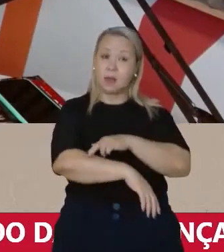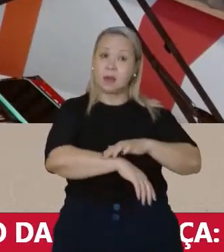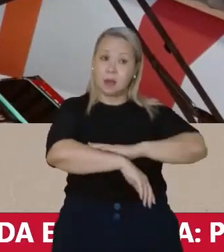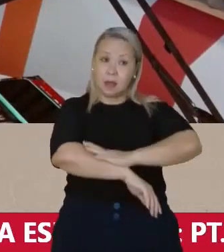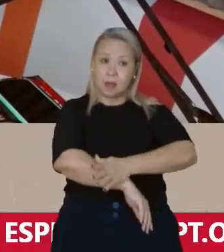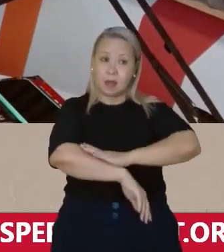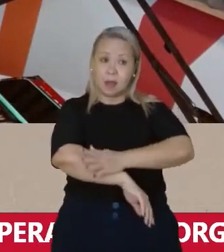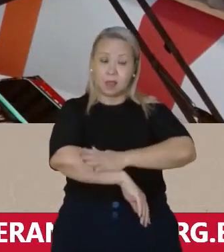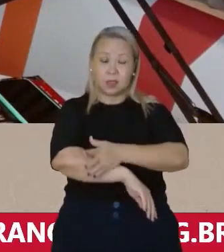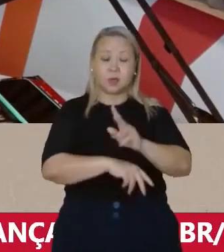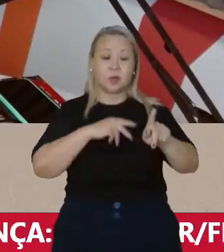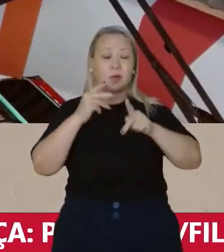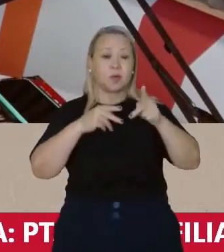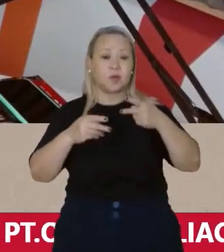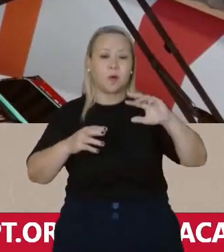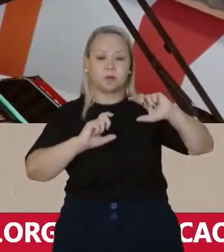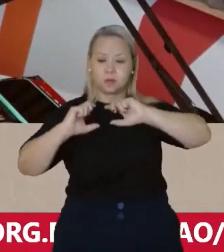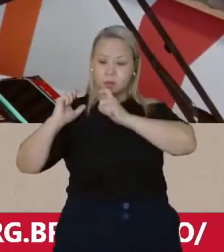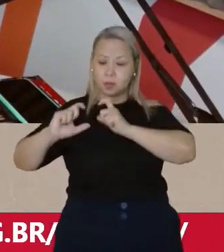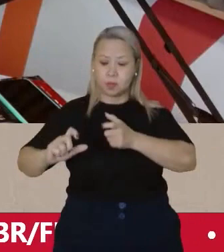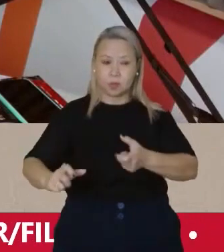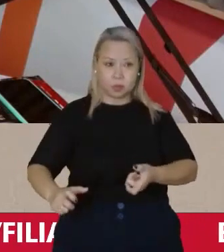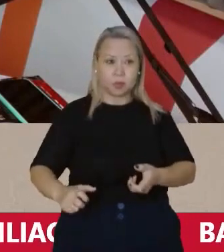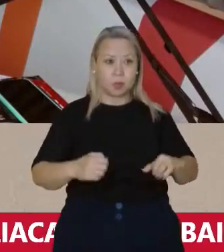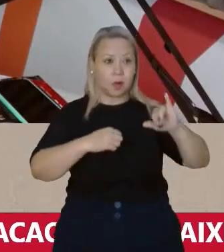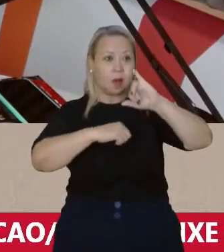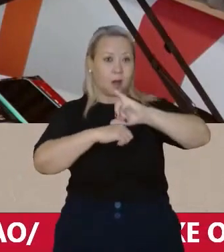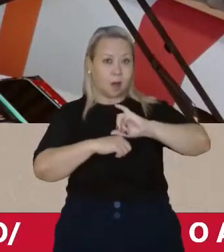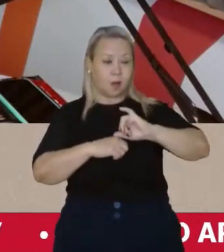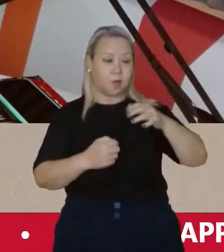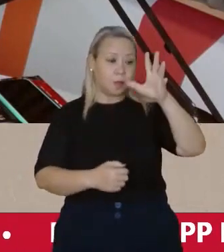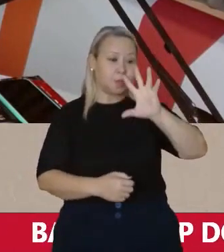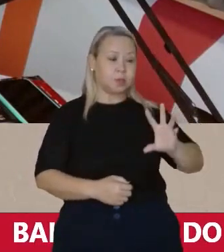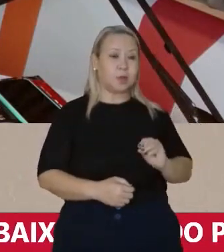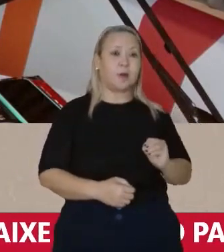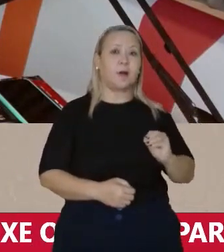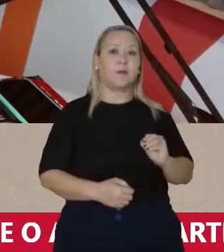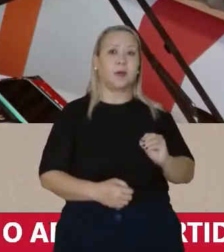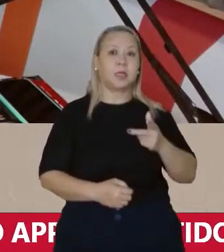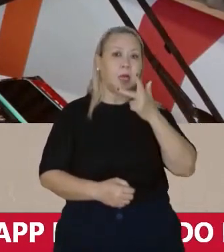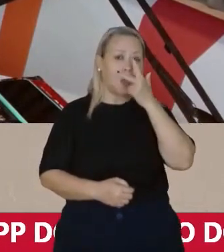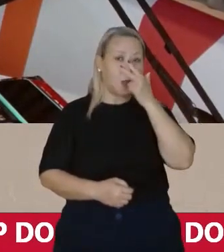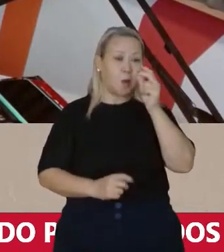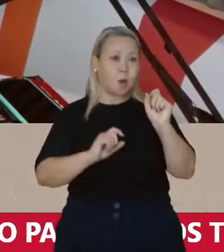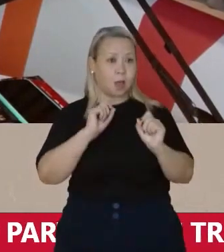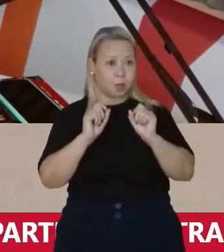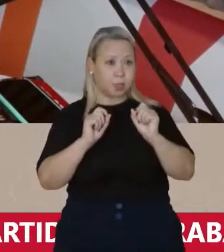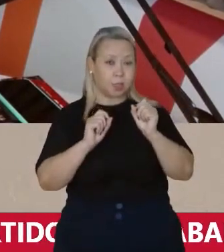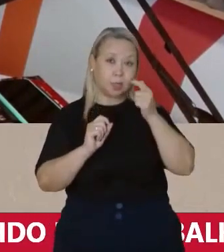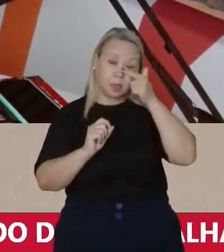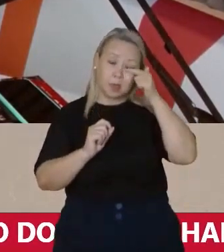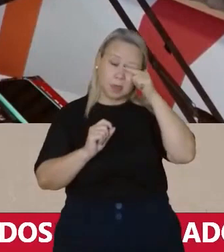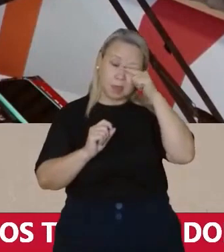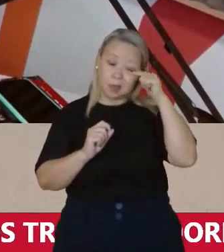Povos e comunidades tradicionais de matrizes africanas. É o braço, eu acho que é o